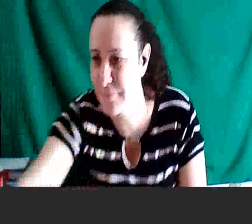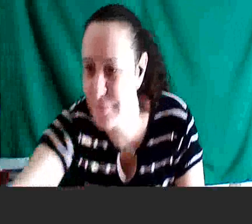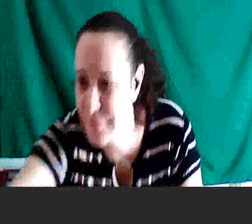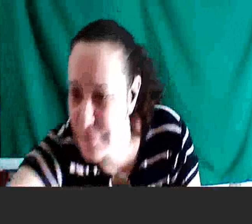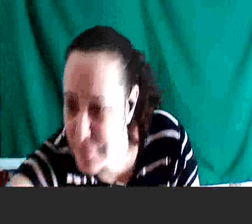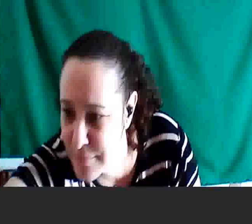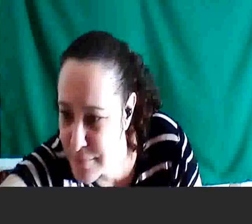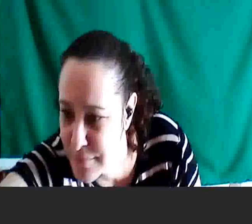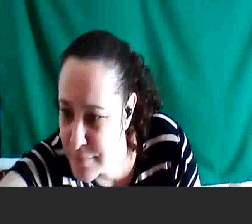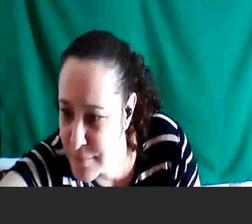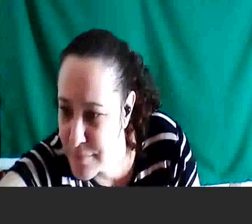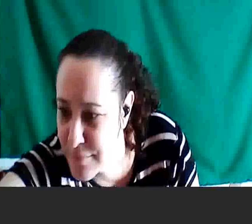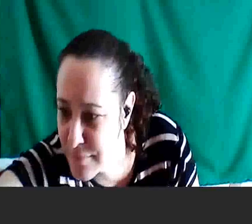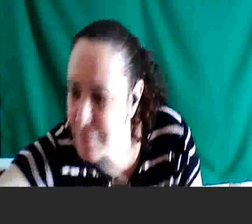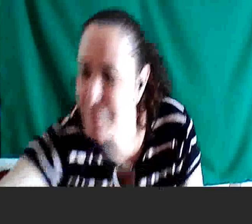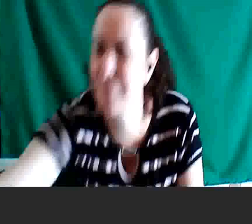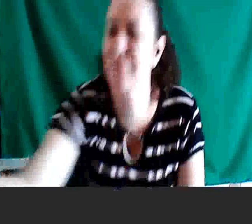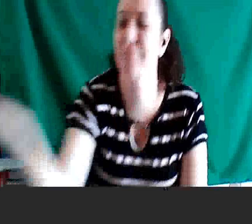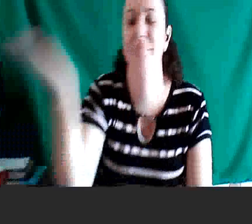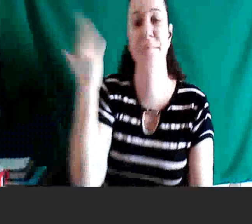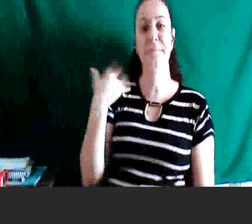a aula passada? O assunto da aula passada?